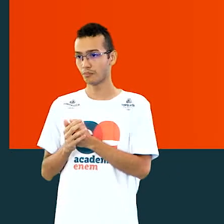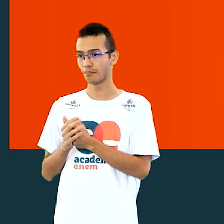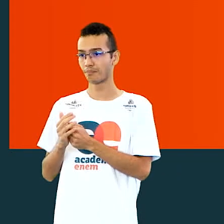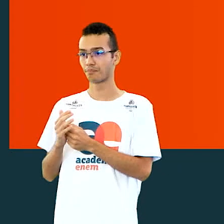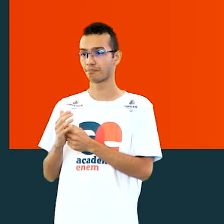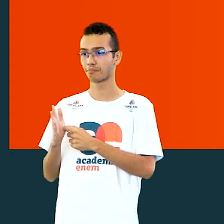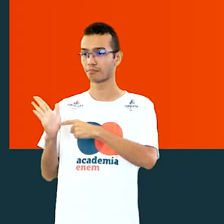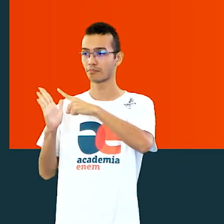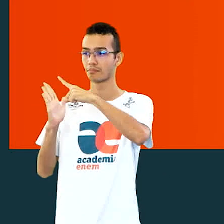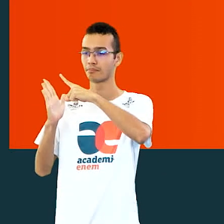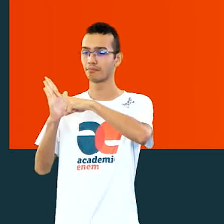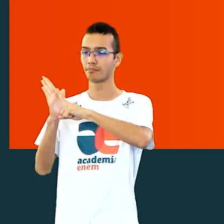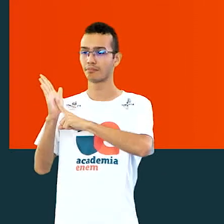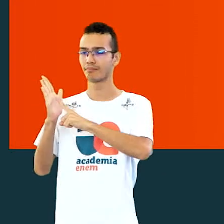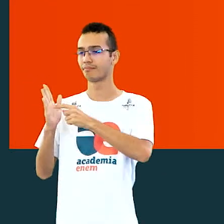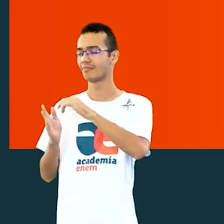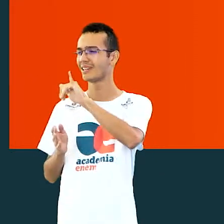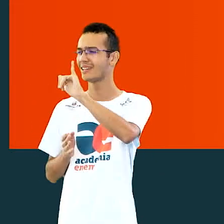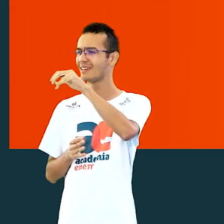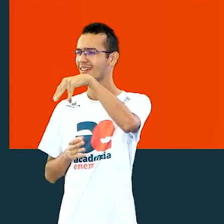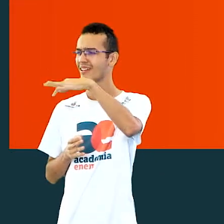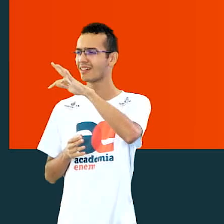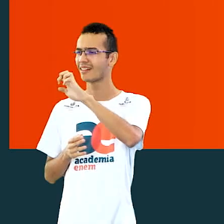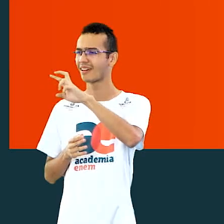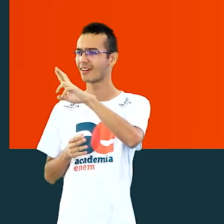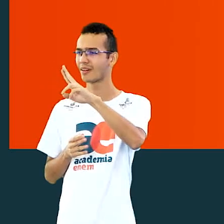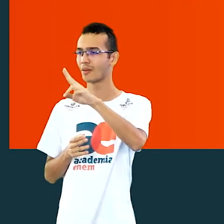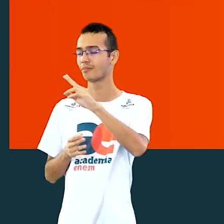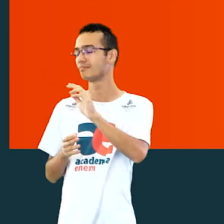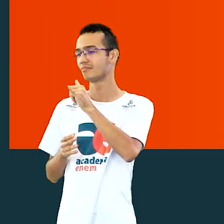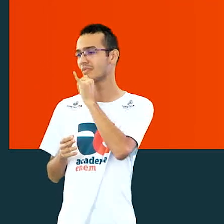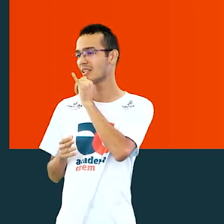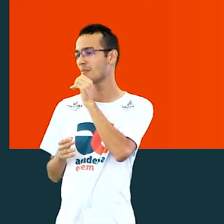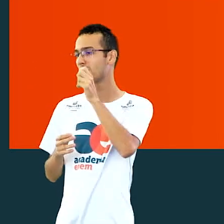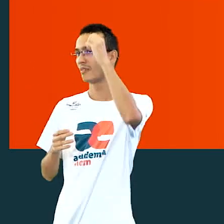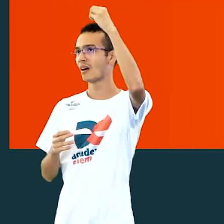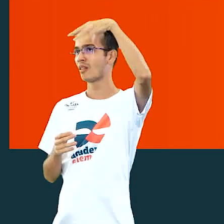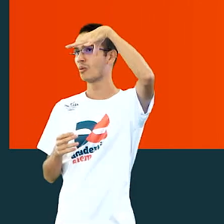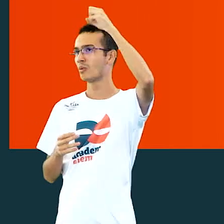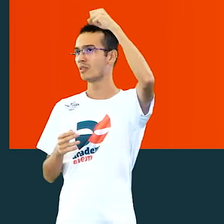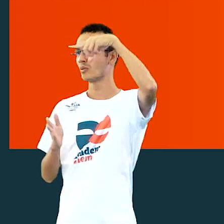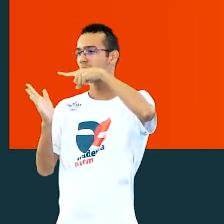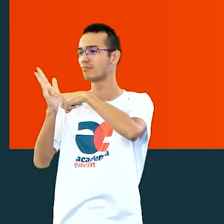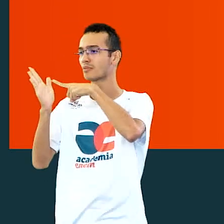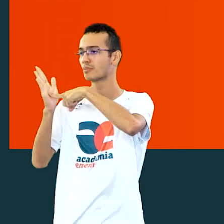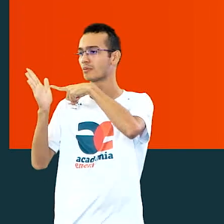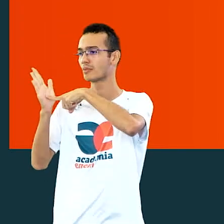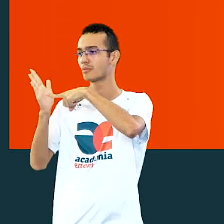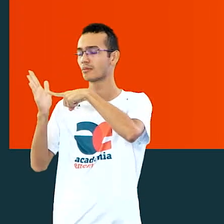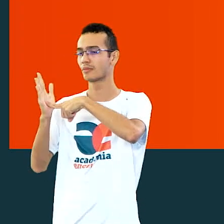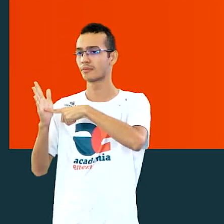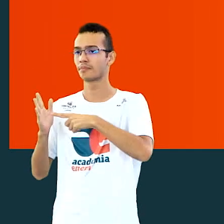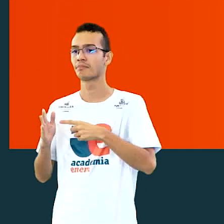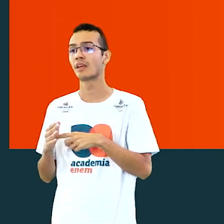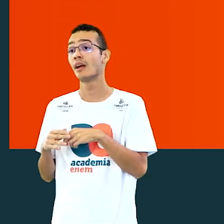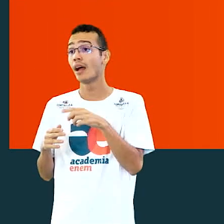para acender uma lâmpada. Quando a lâmpada está apagada, o circuito está aberto ou fechado?